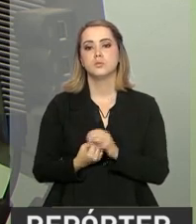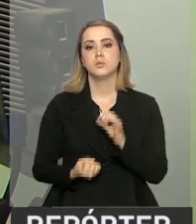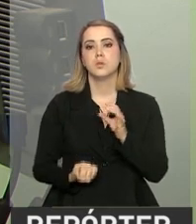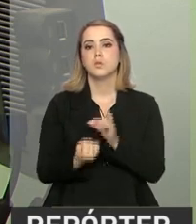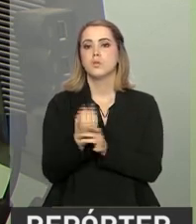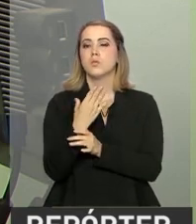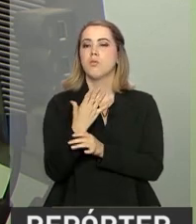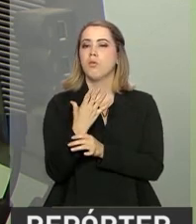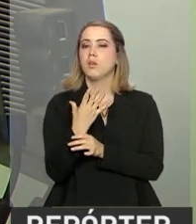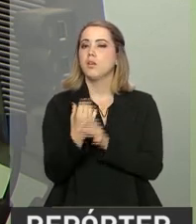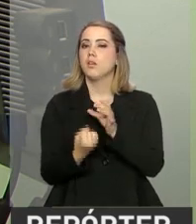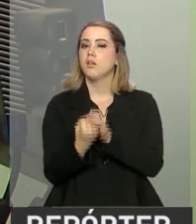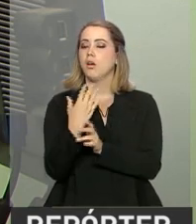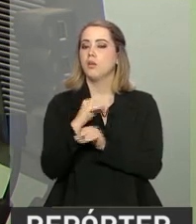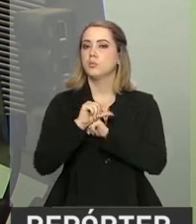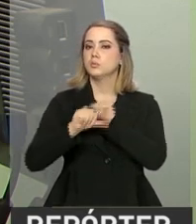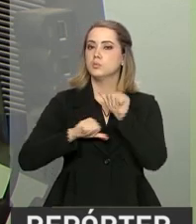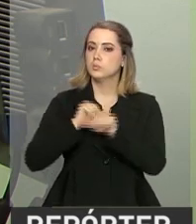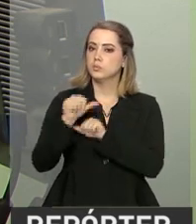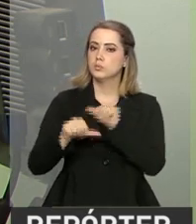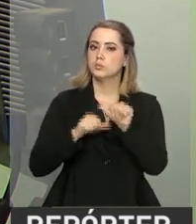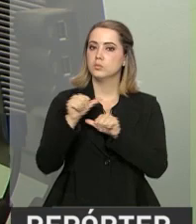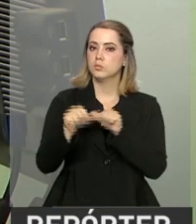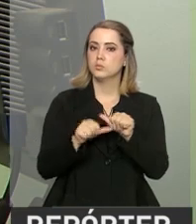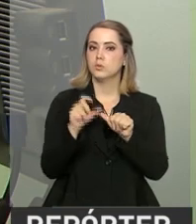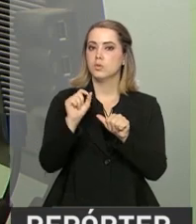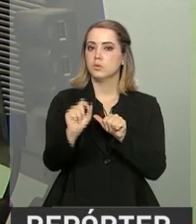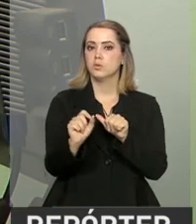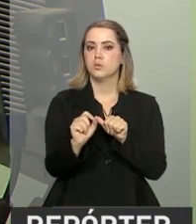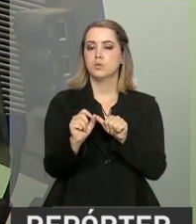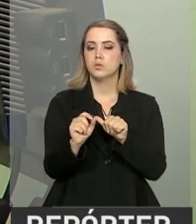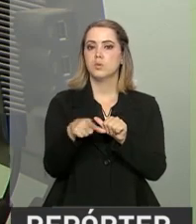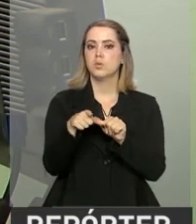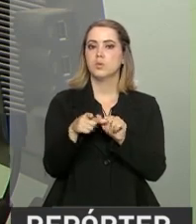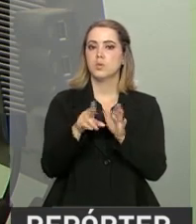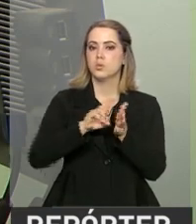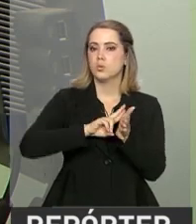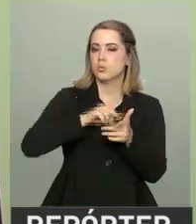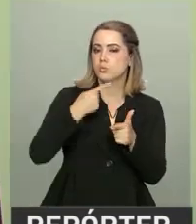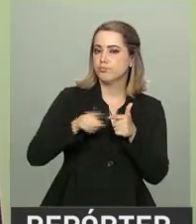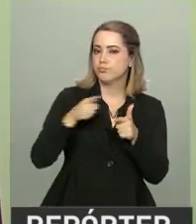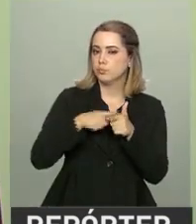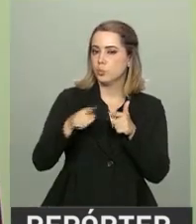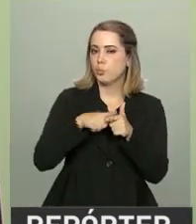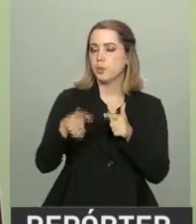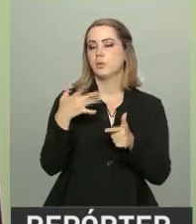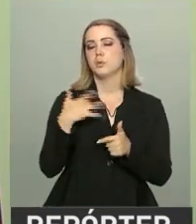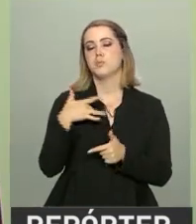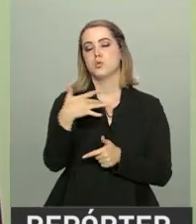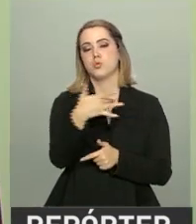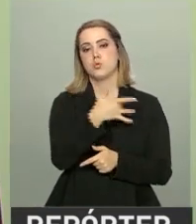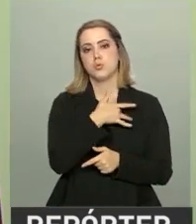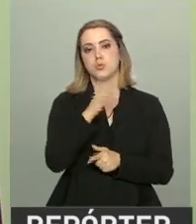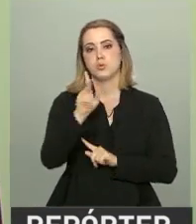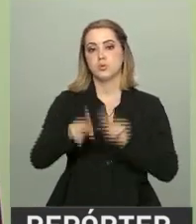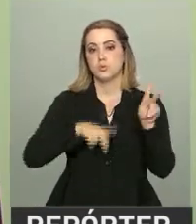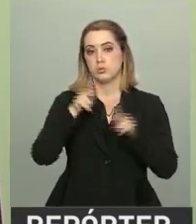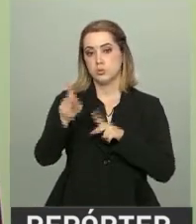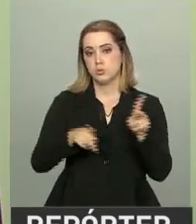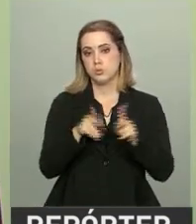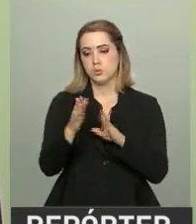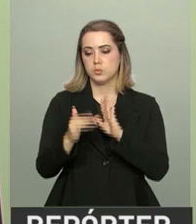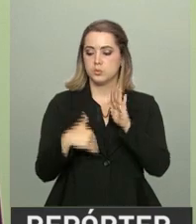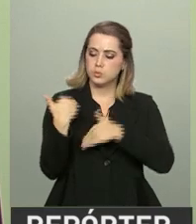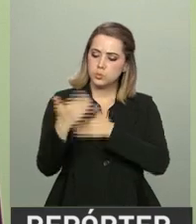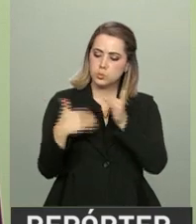as mudanças da dos do quadro epidemiológico da minha população então dar continuidade ao